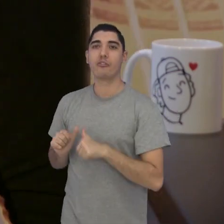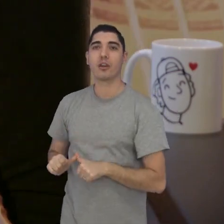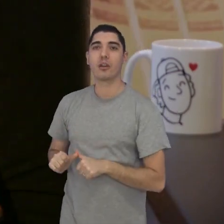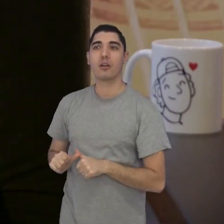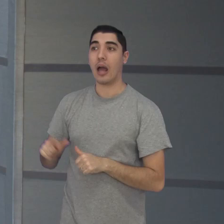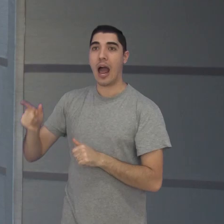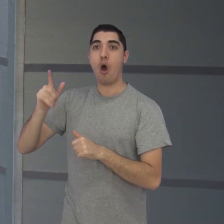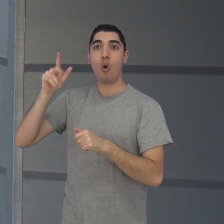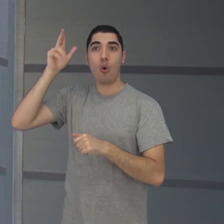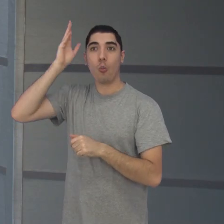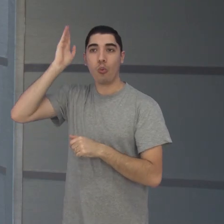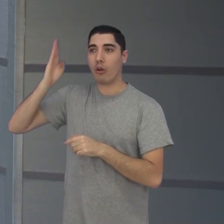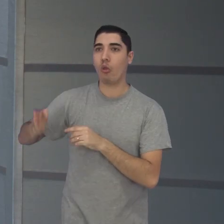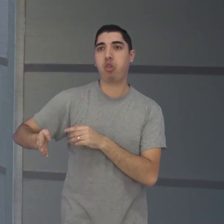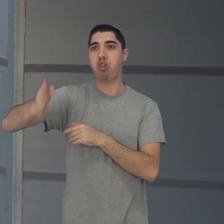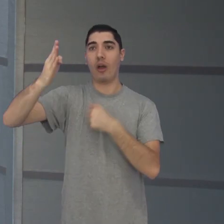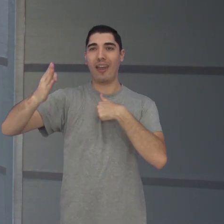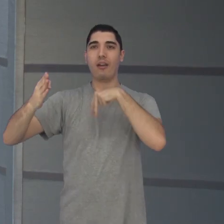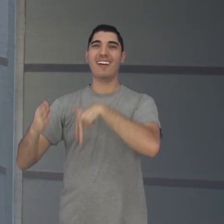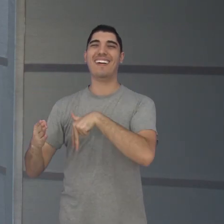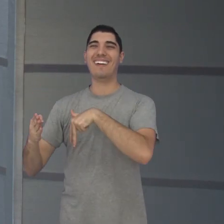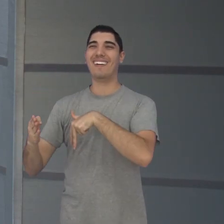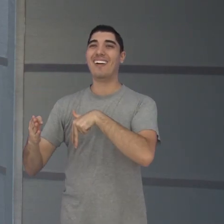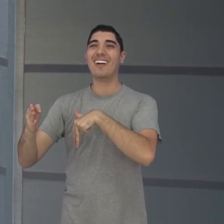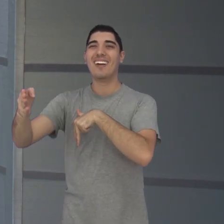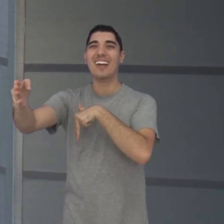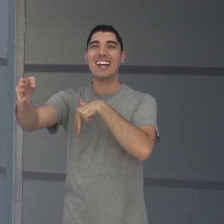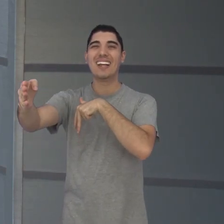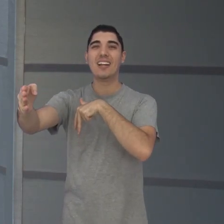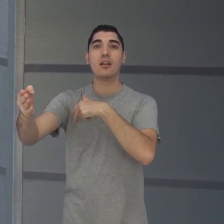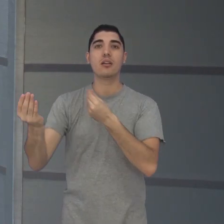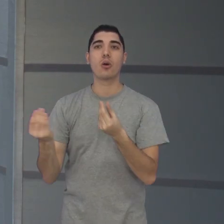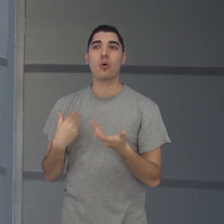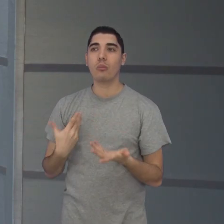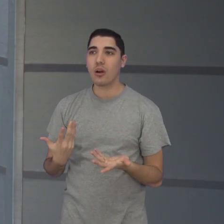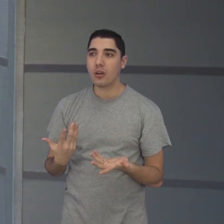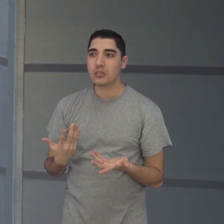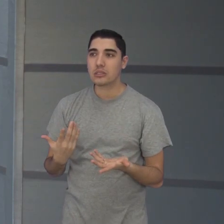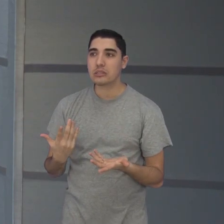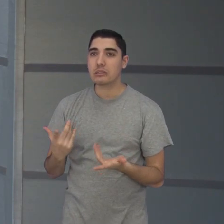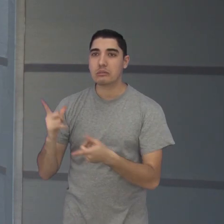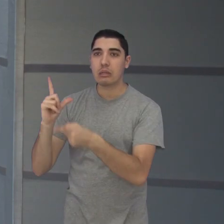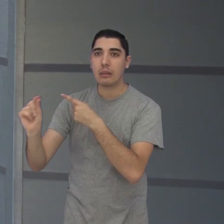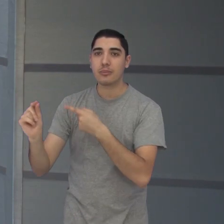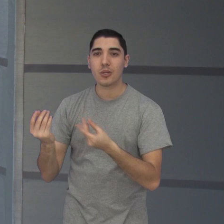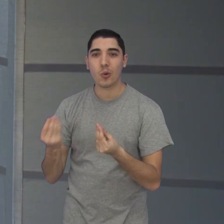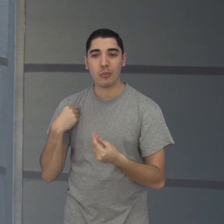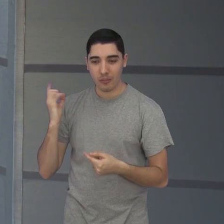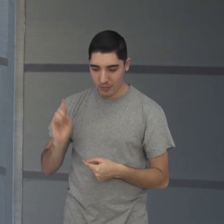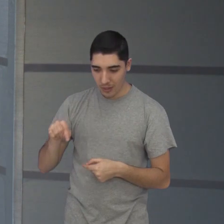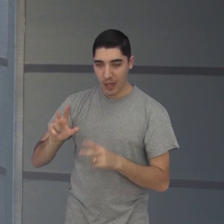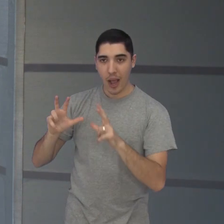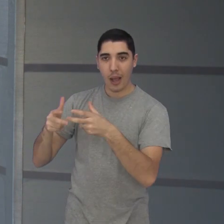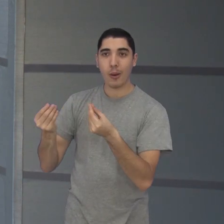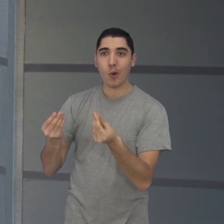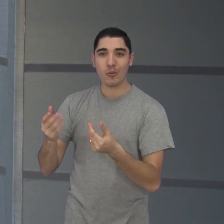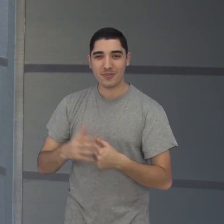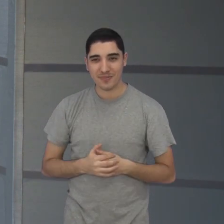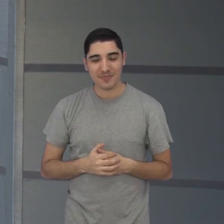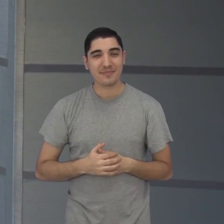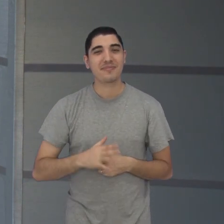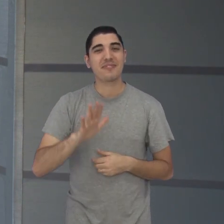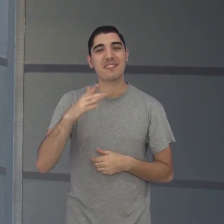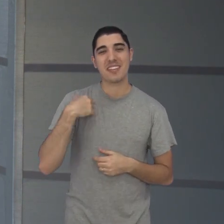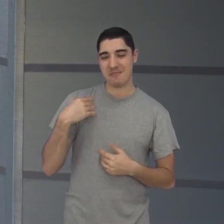fiquei. E eu O burro já precisava tá em dele. Jacareí. E eu precisava dele para vir aqui. Eu falei, deu certo com o burro, né? Mas, Aropinho, Vai olha, dar você certo tá